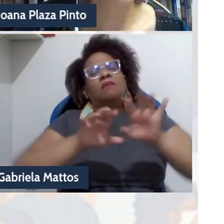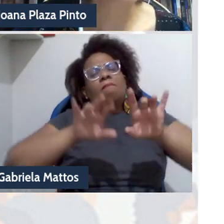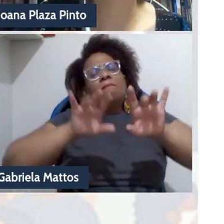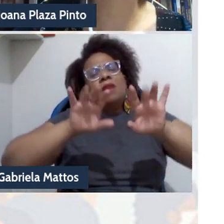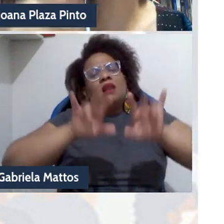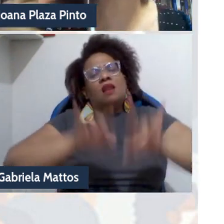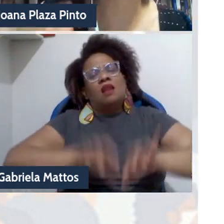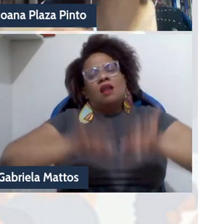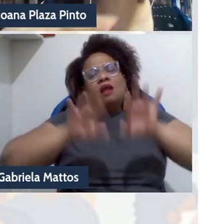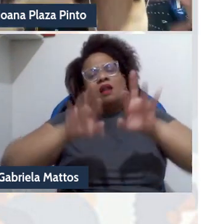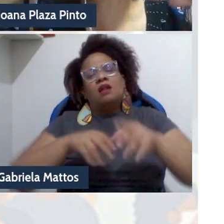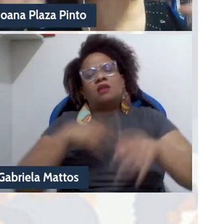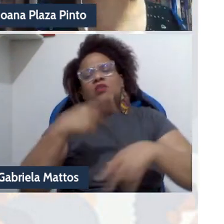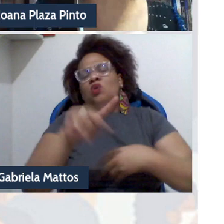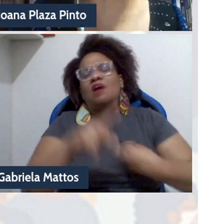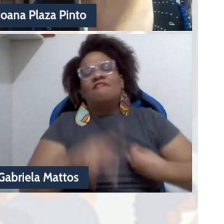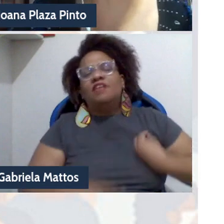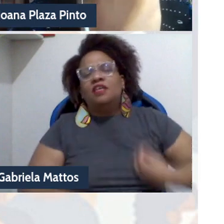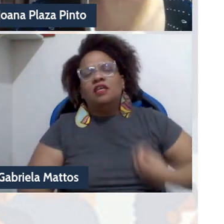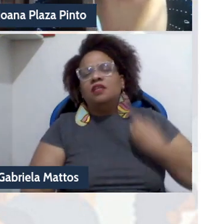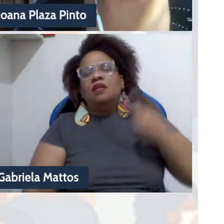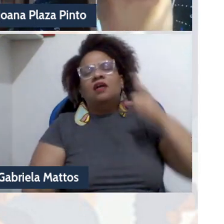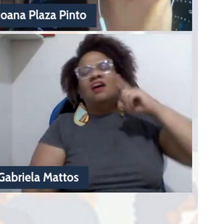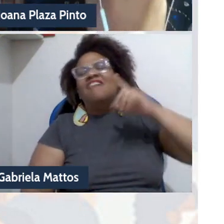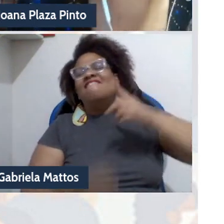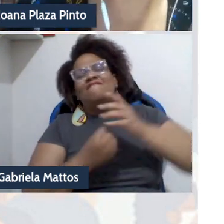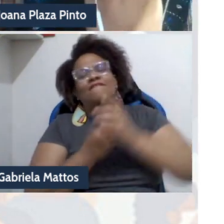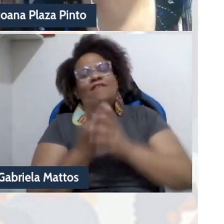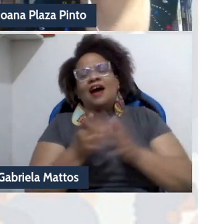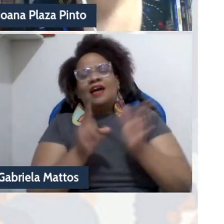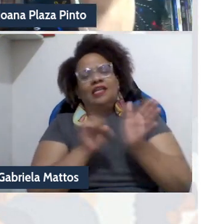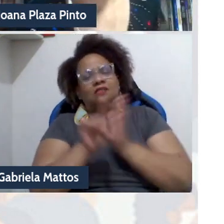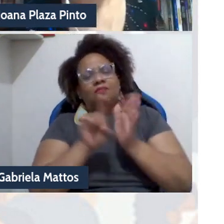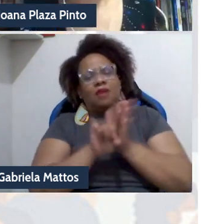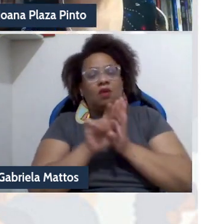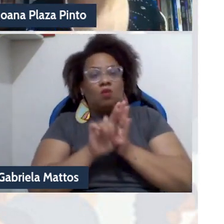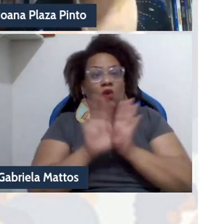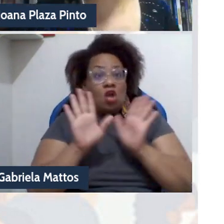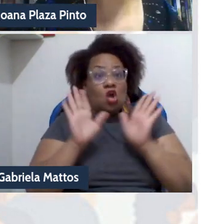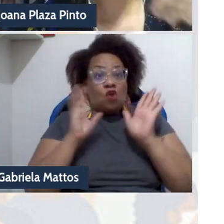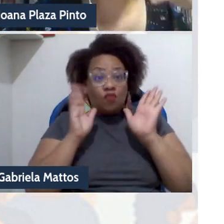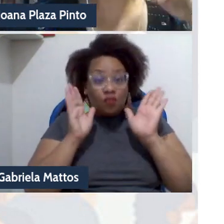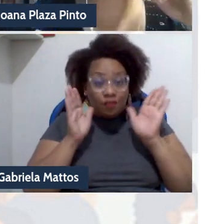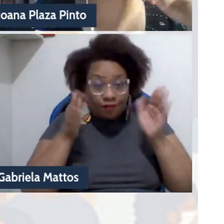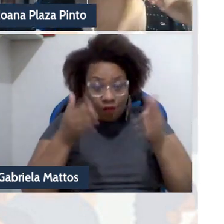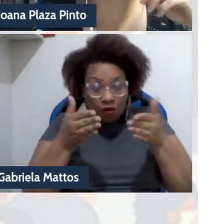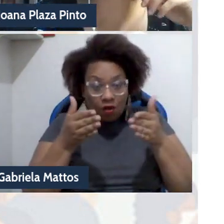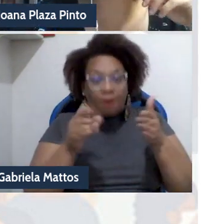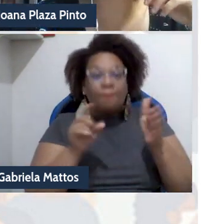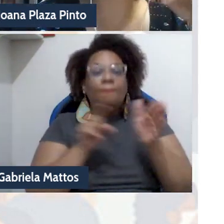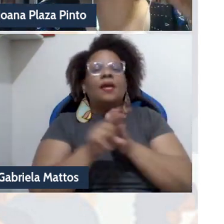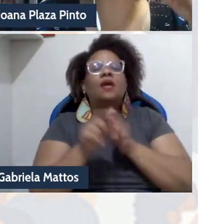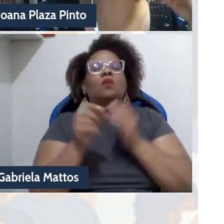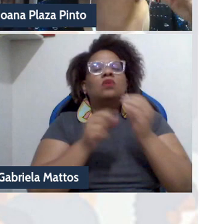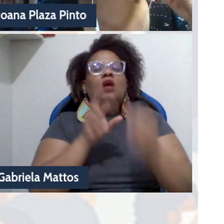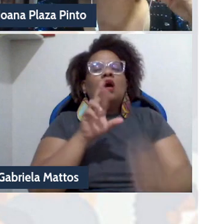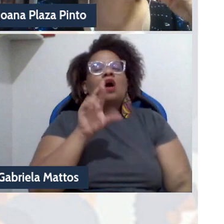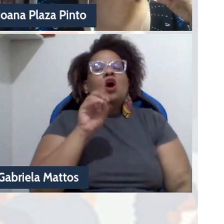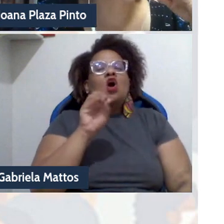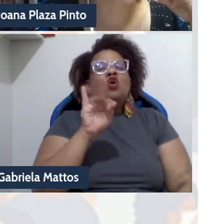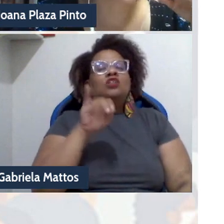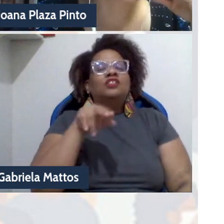sobre rotina. Ele perguntava várias coisas e eu vou focar aqui nas perguntas sobre rotina no